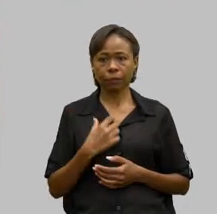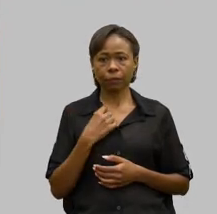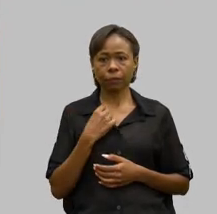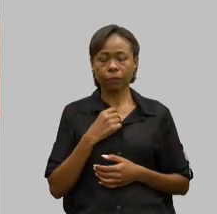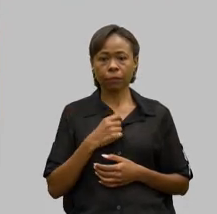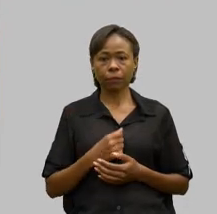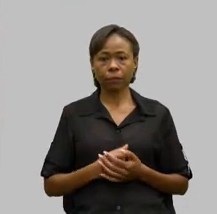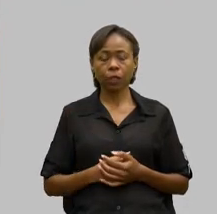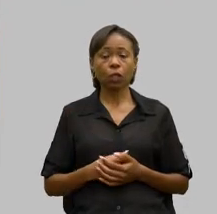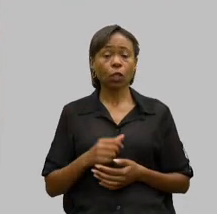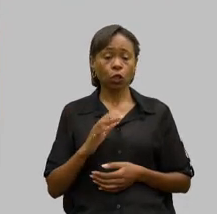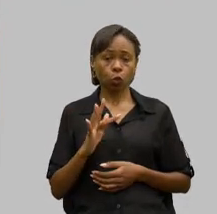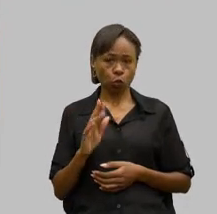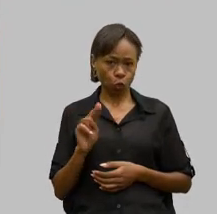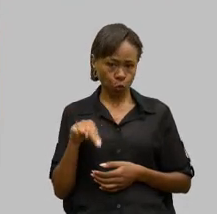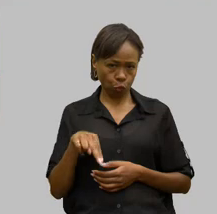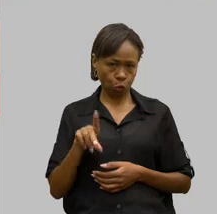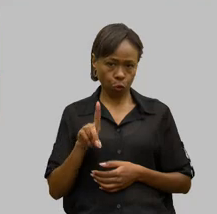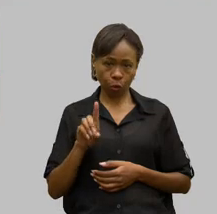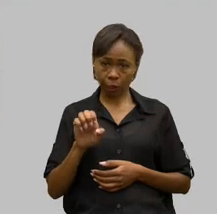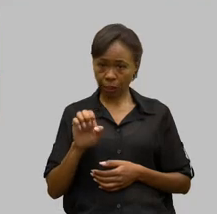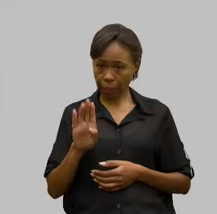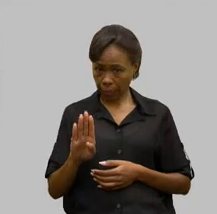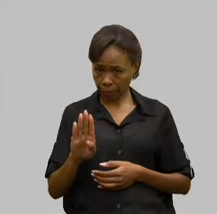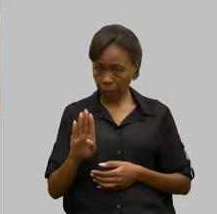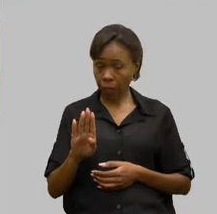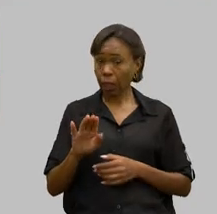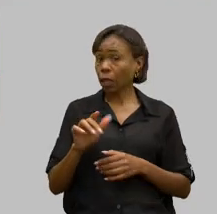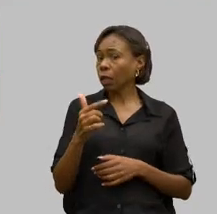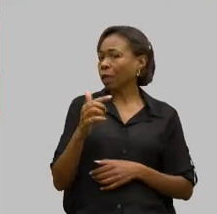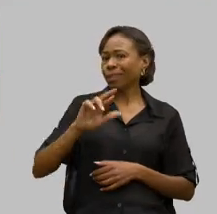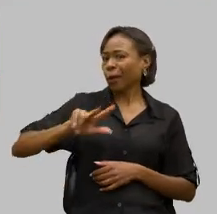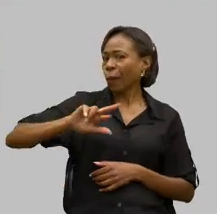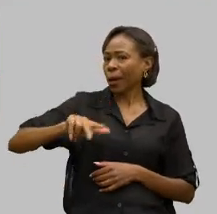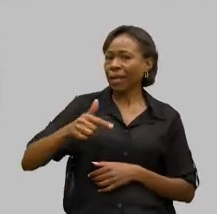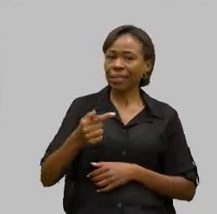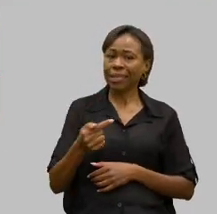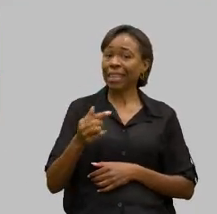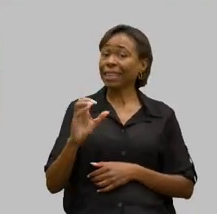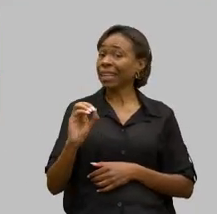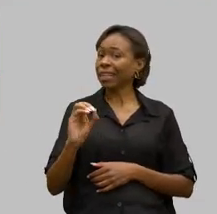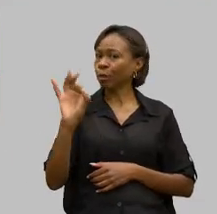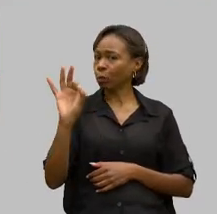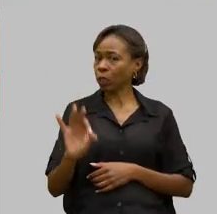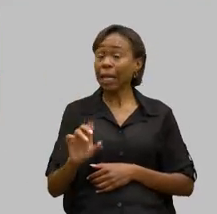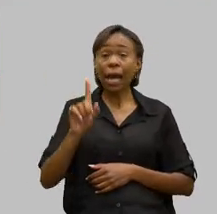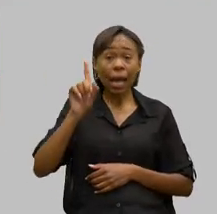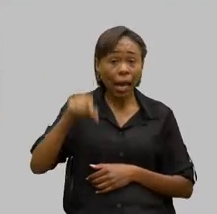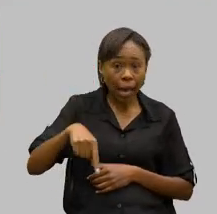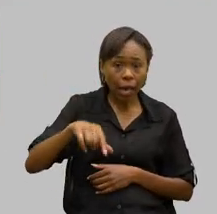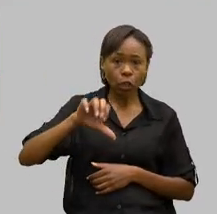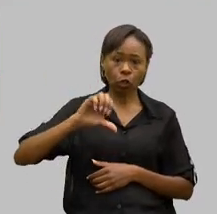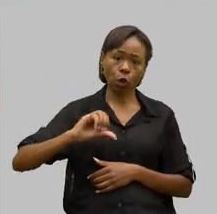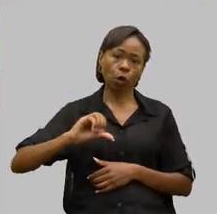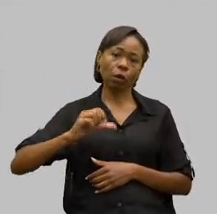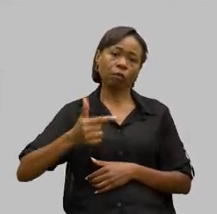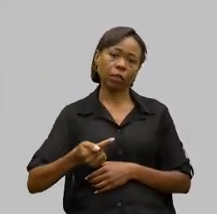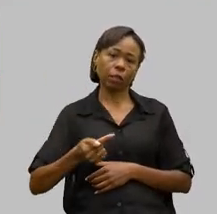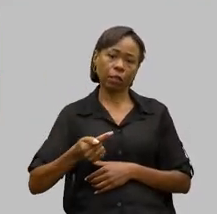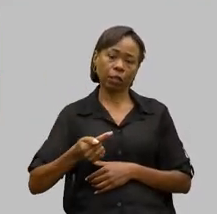Quanto ao Fundeb, não são 70% que eu te falei, eu falei 97% do Fundeb foi utilizado com folha.